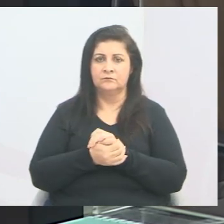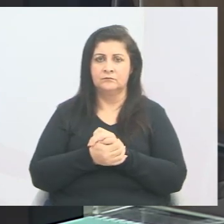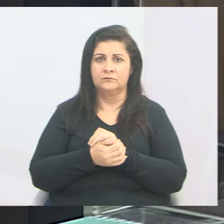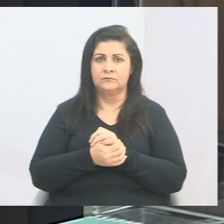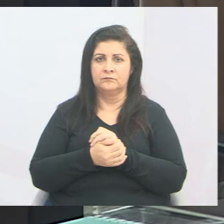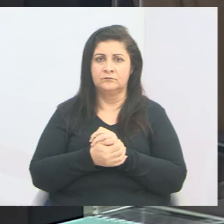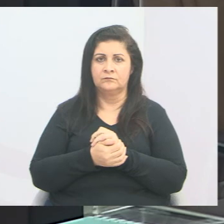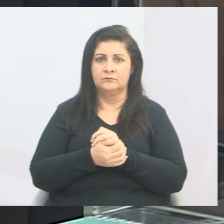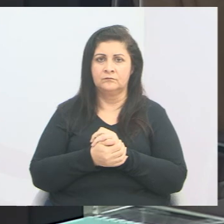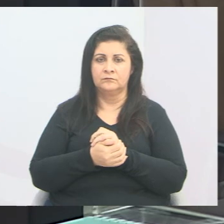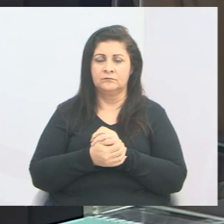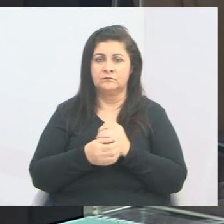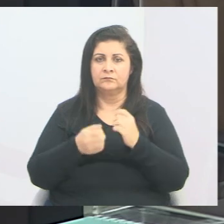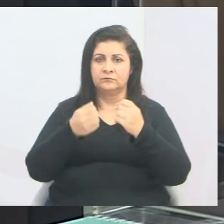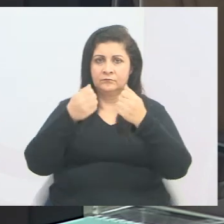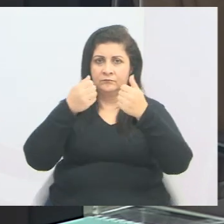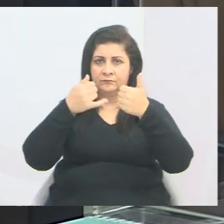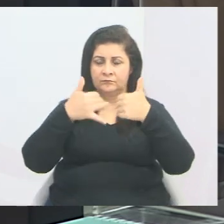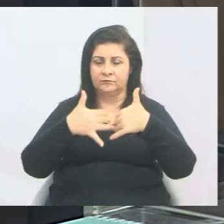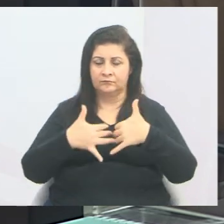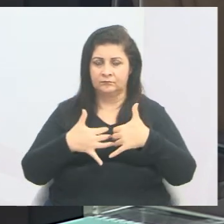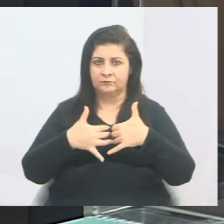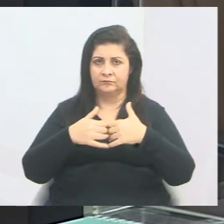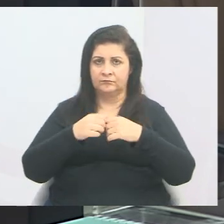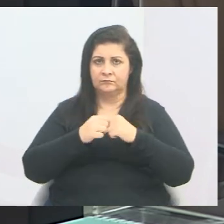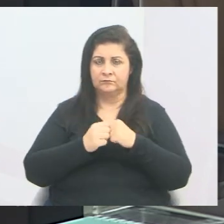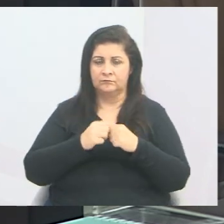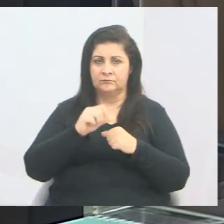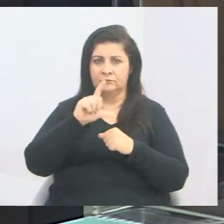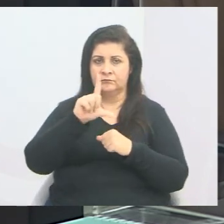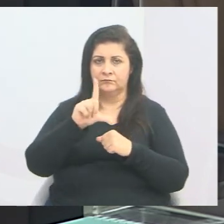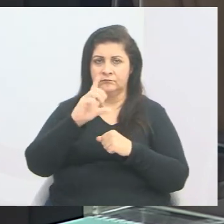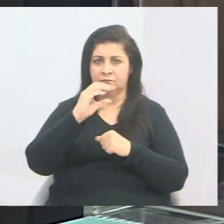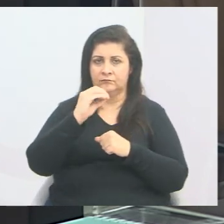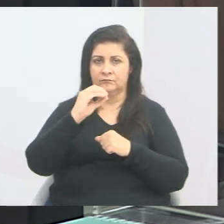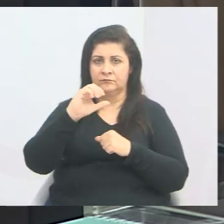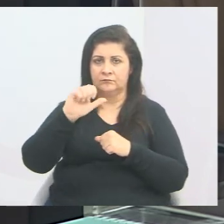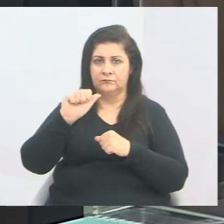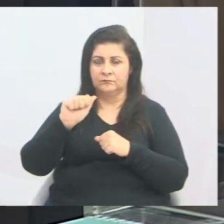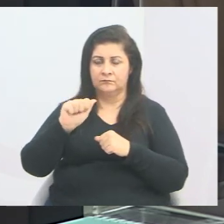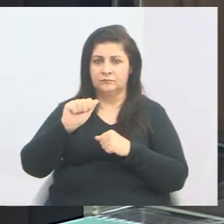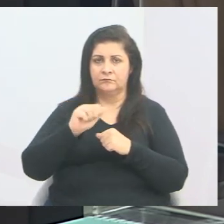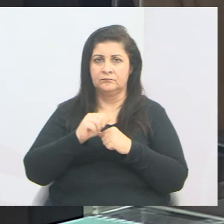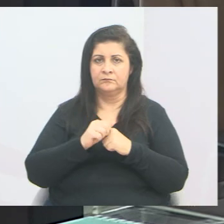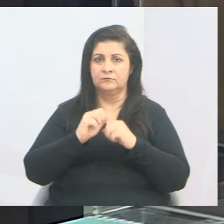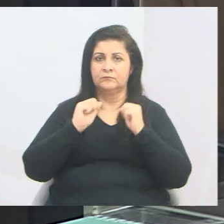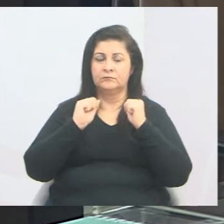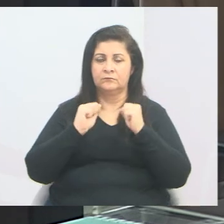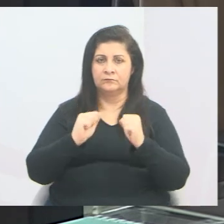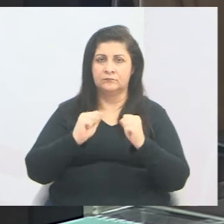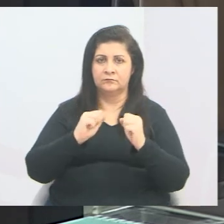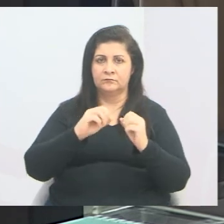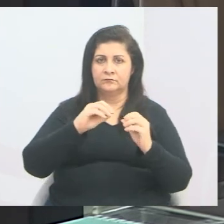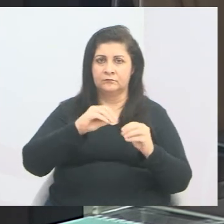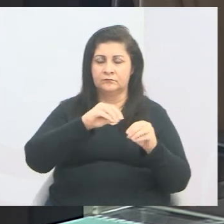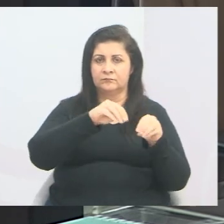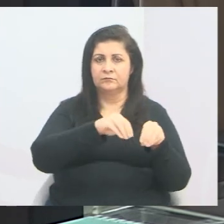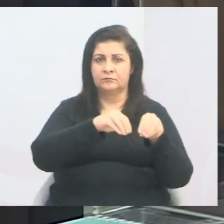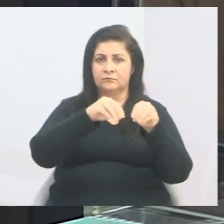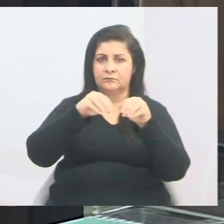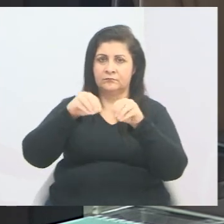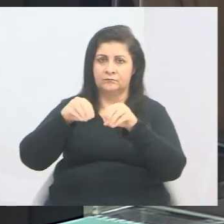esse artigo? Ele diz que a LOA pode ser remanejada através de